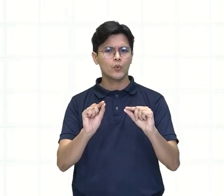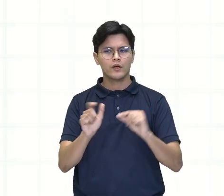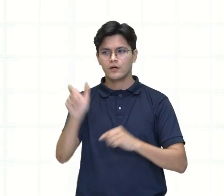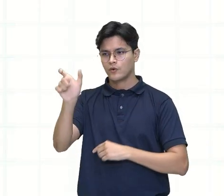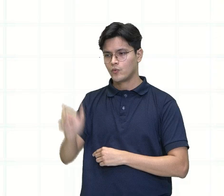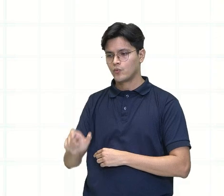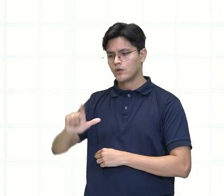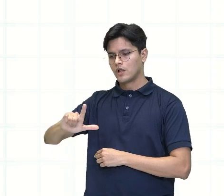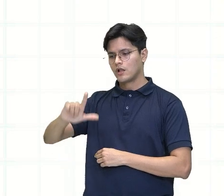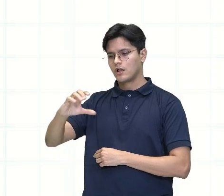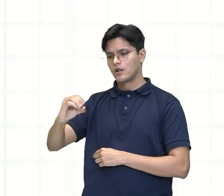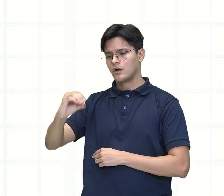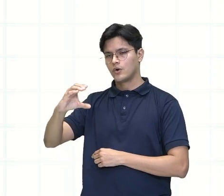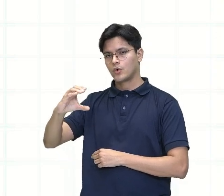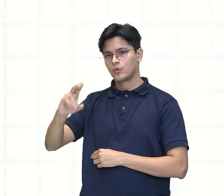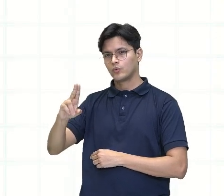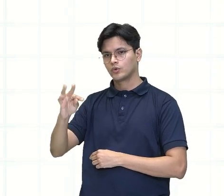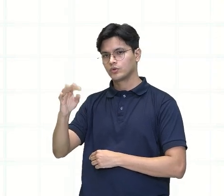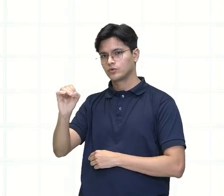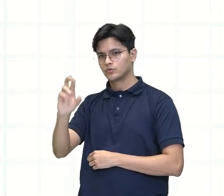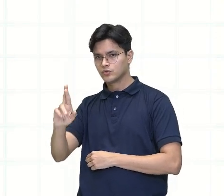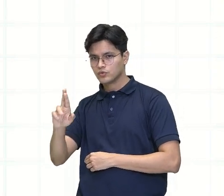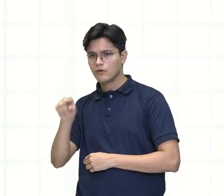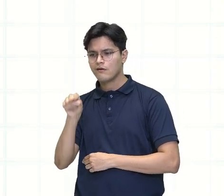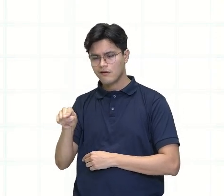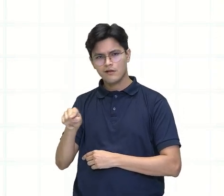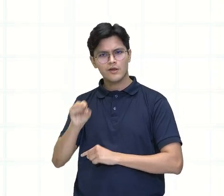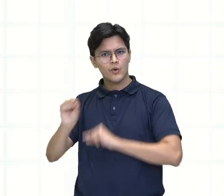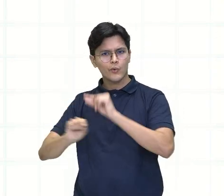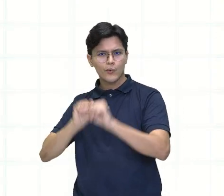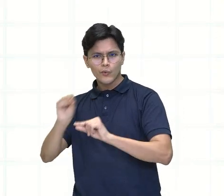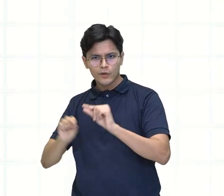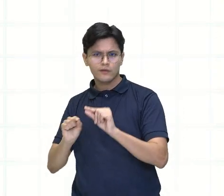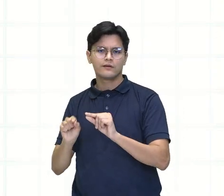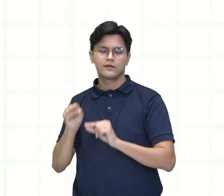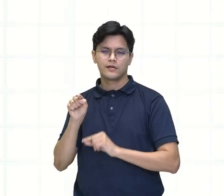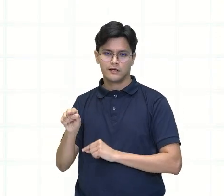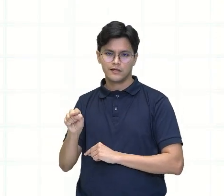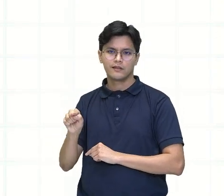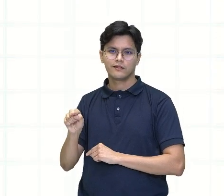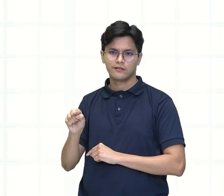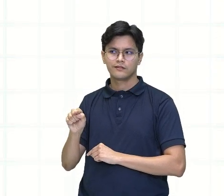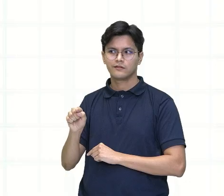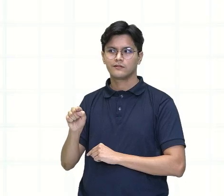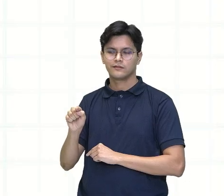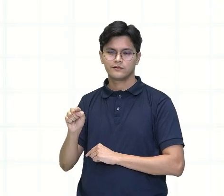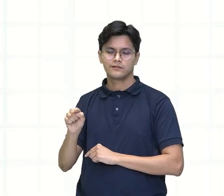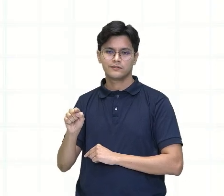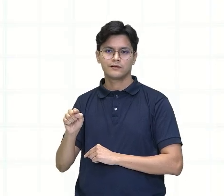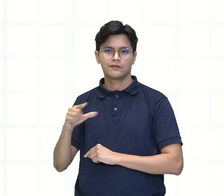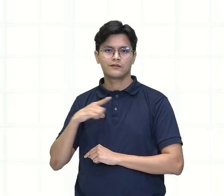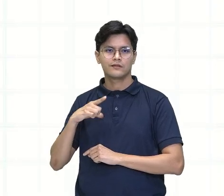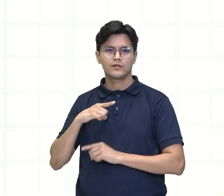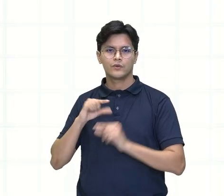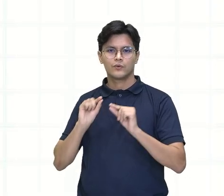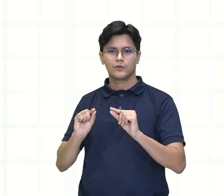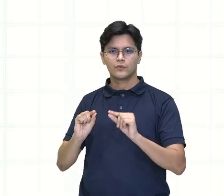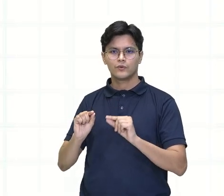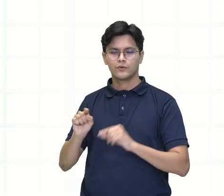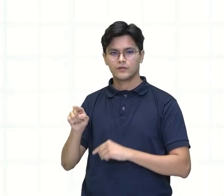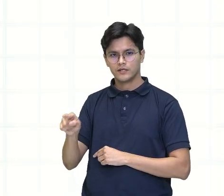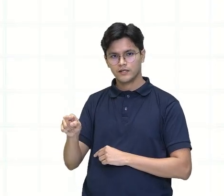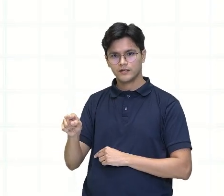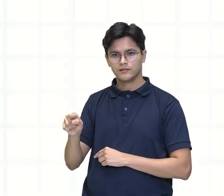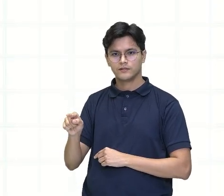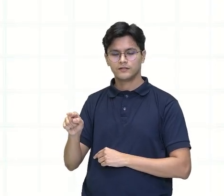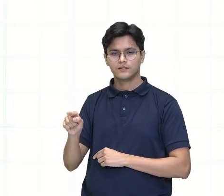ele é mais incisivo. Nesse caso aqui, ó, na letra B, ele vai ser mais incisivo, né? O locutor ou